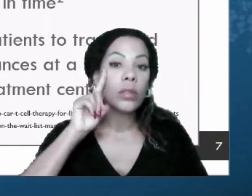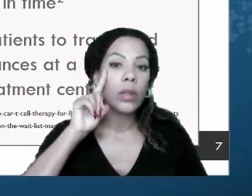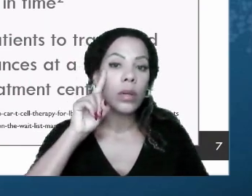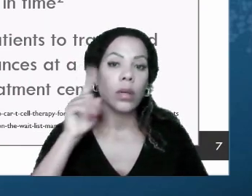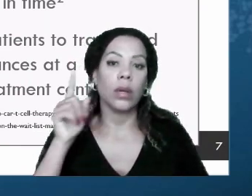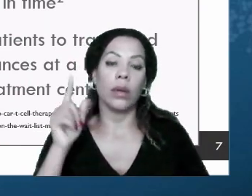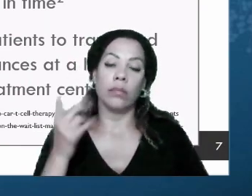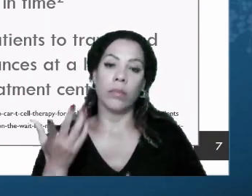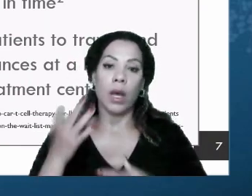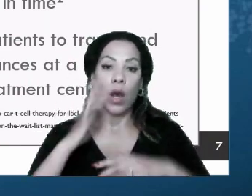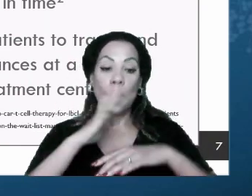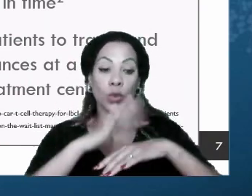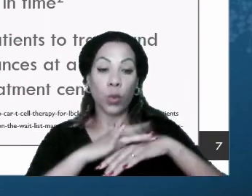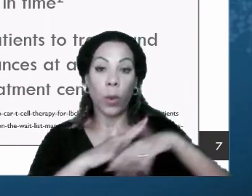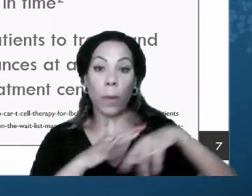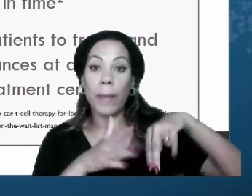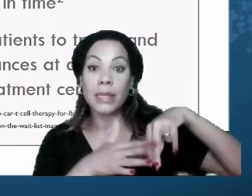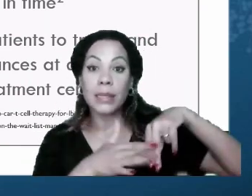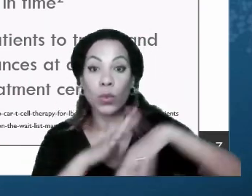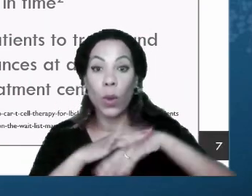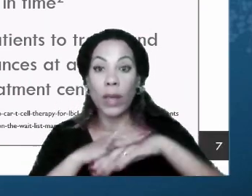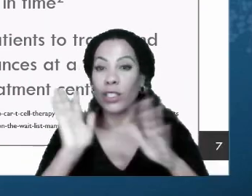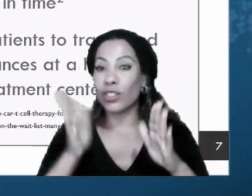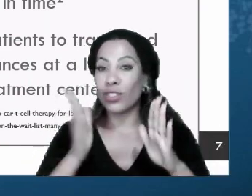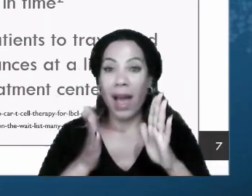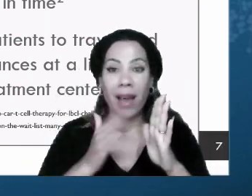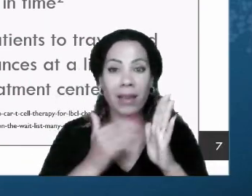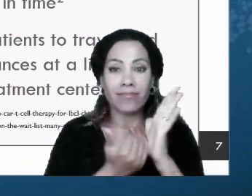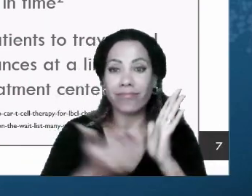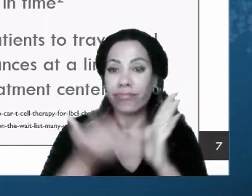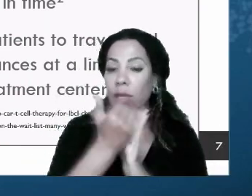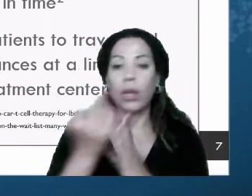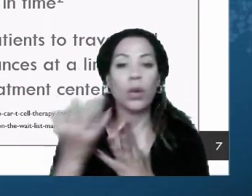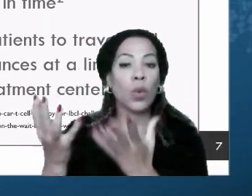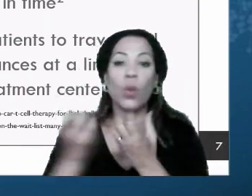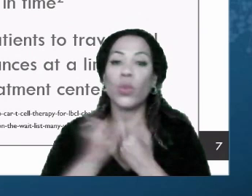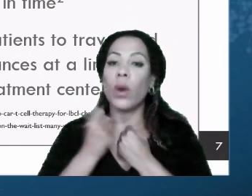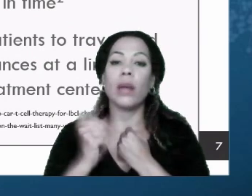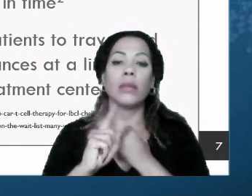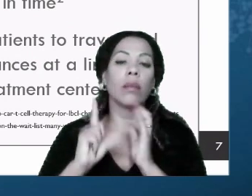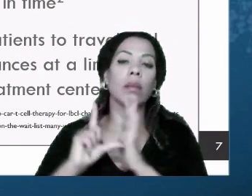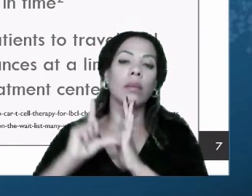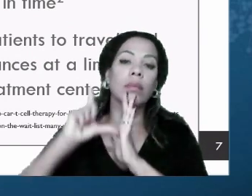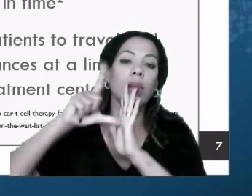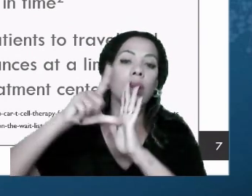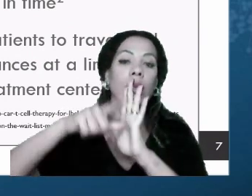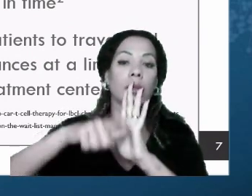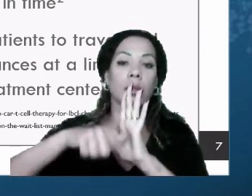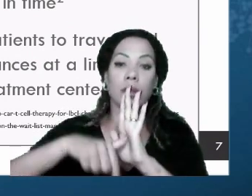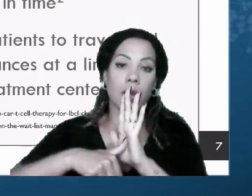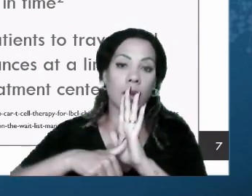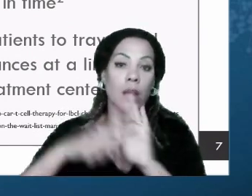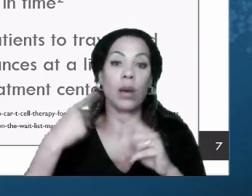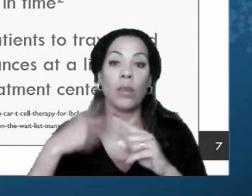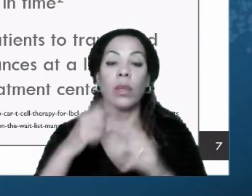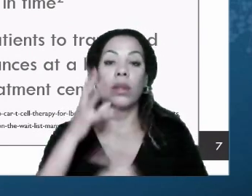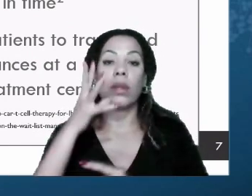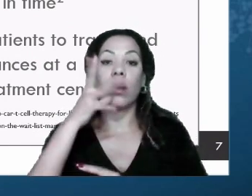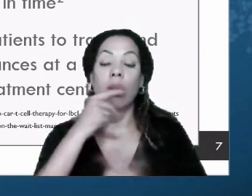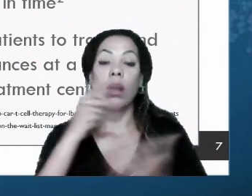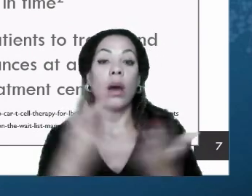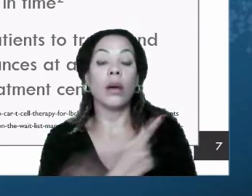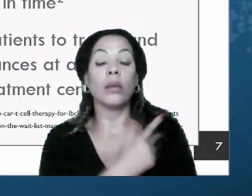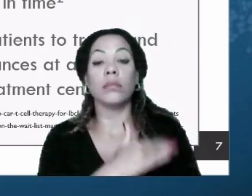com doenças avançadas não recebem essas terapias no momento adequado, no tempo adequado, eles acabam vindo